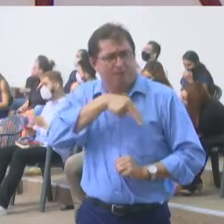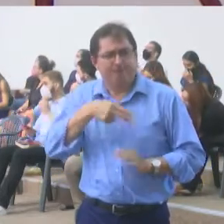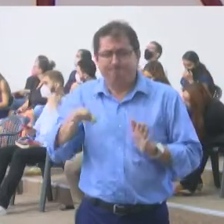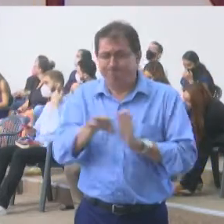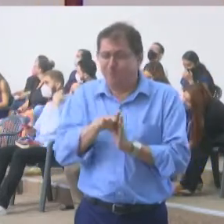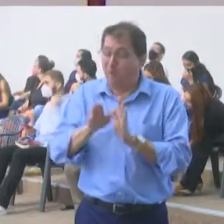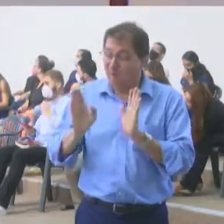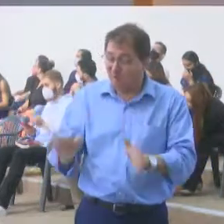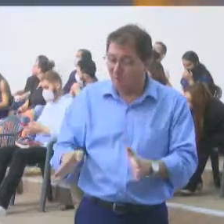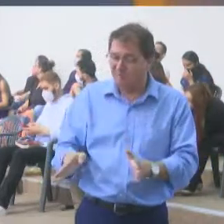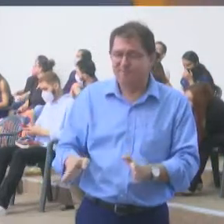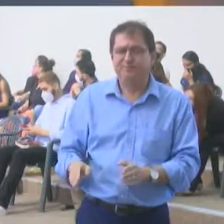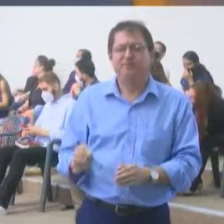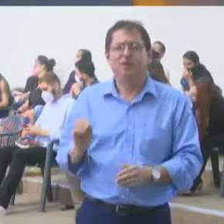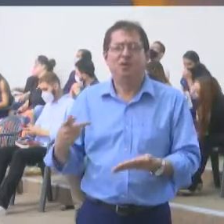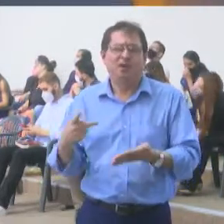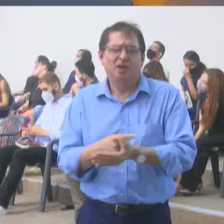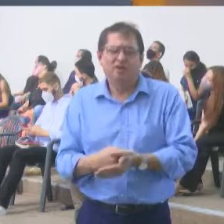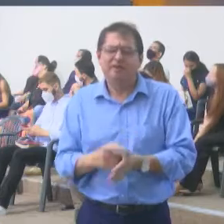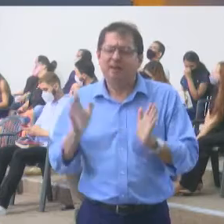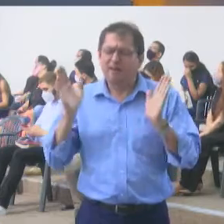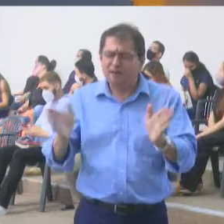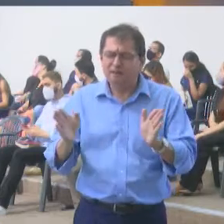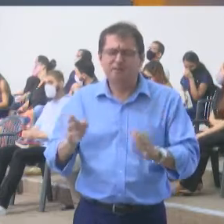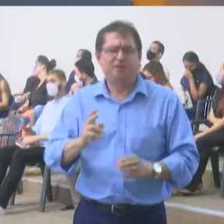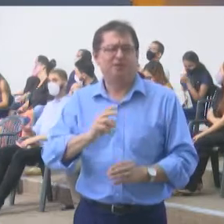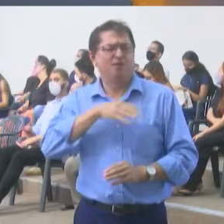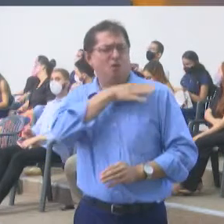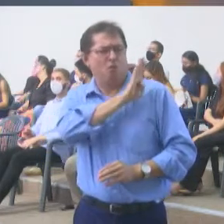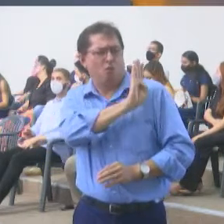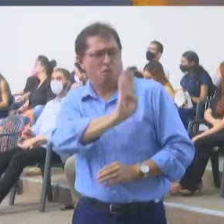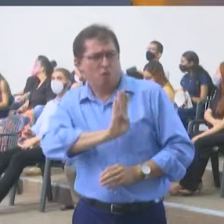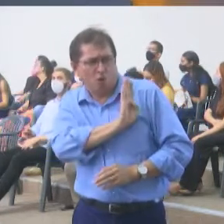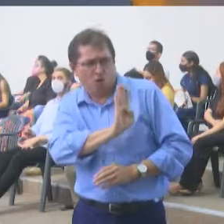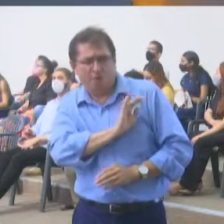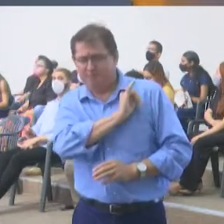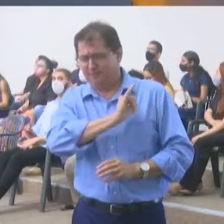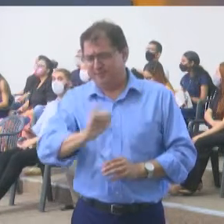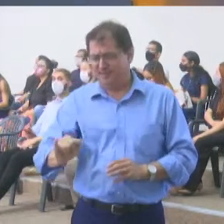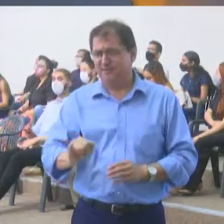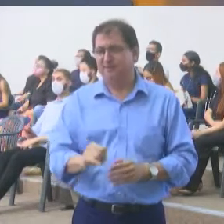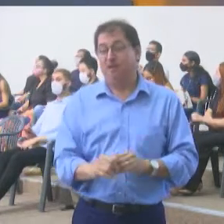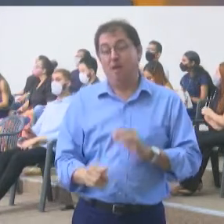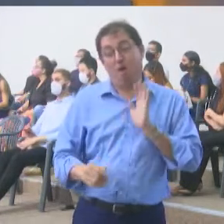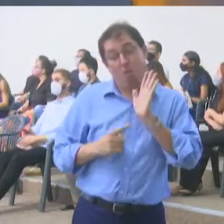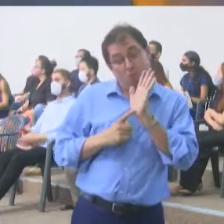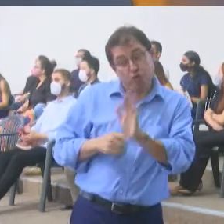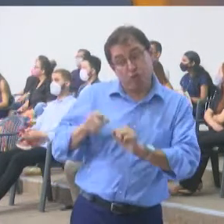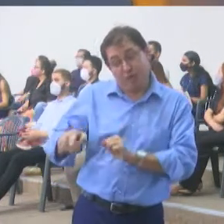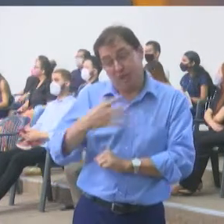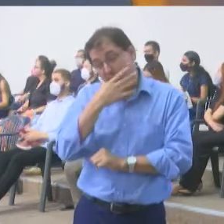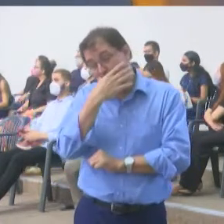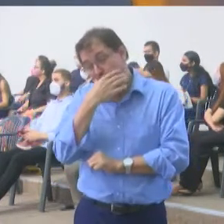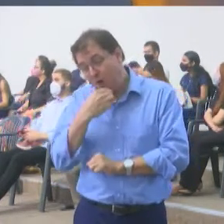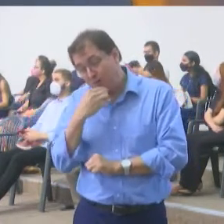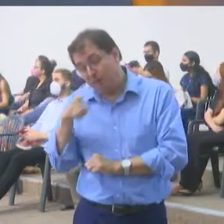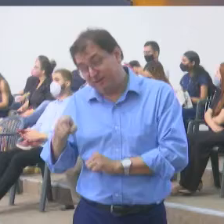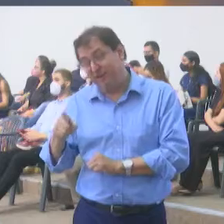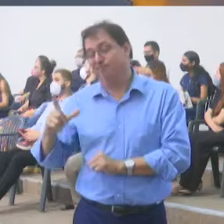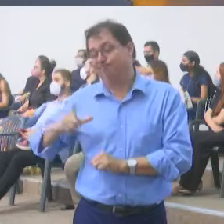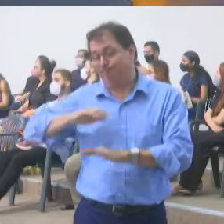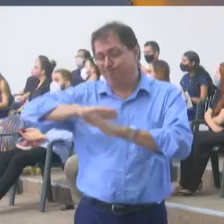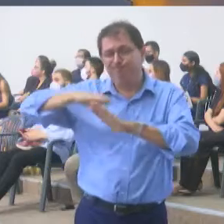está informando ao outro resgatador, até então ele não sabia disso, informando para ele que o privilégio